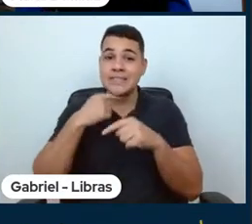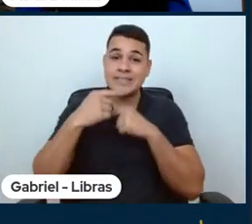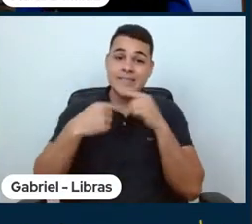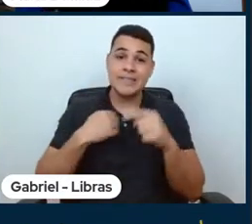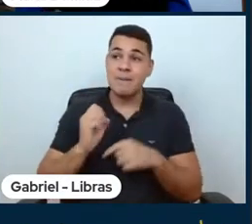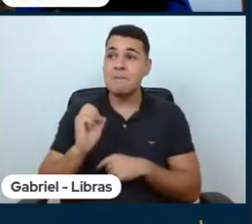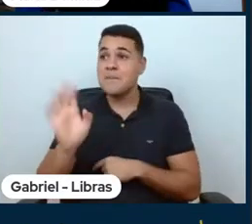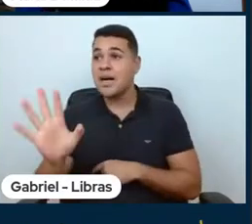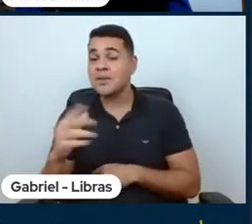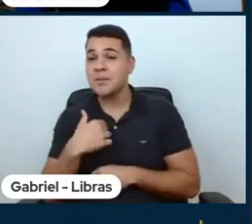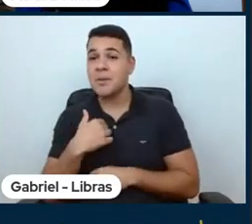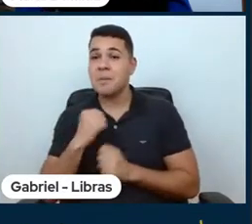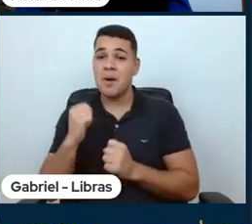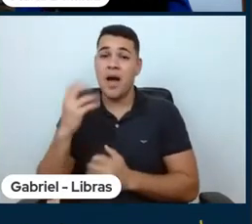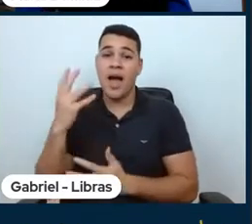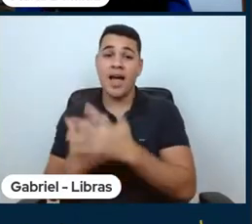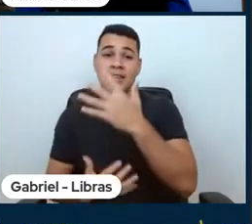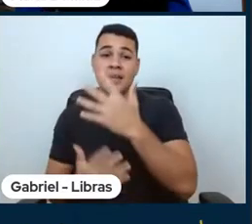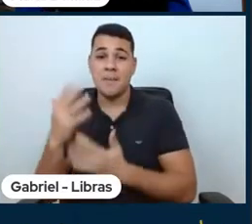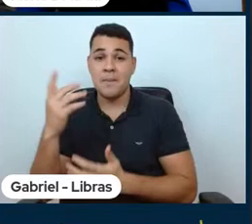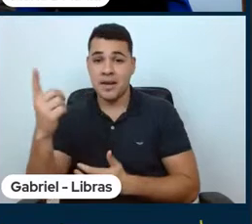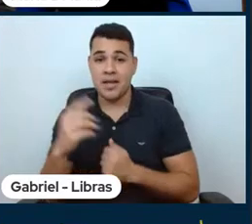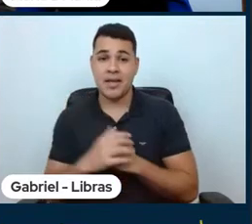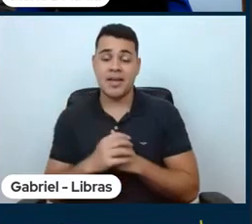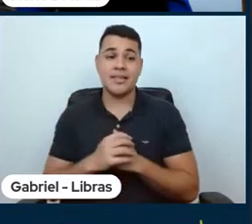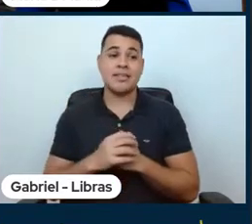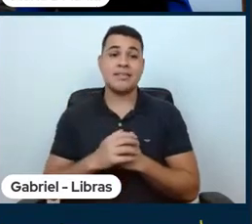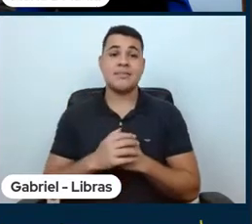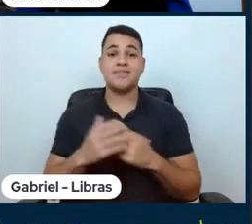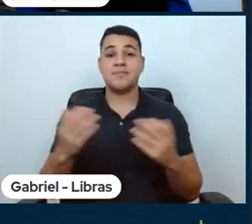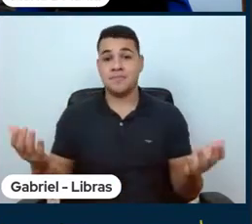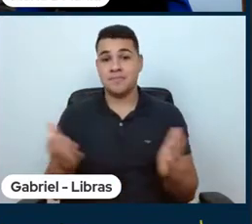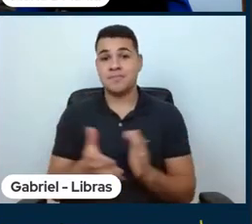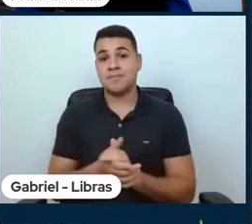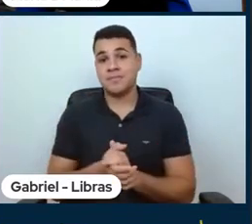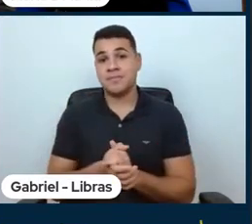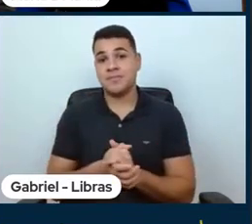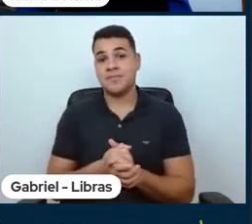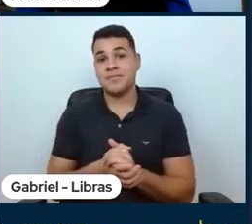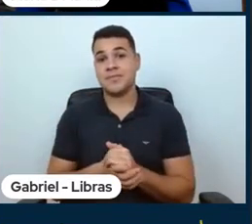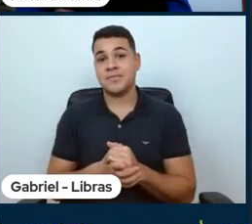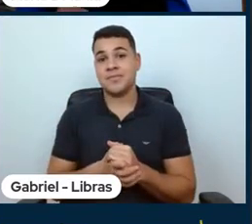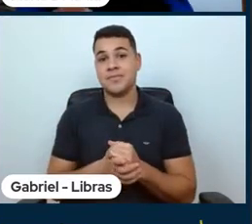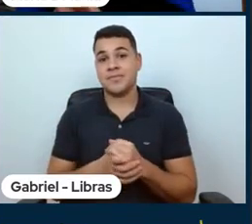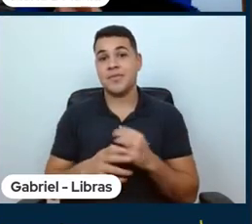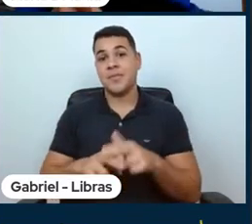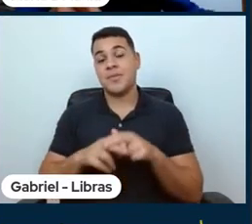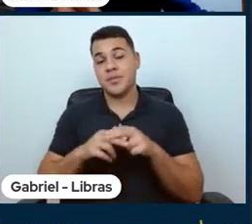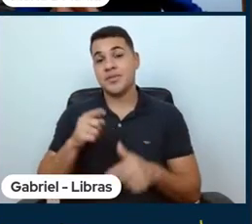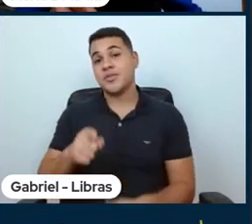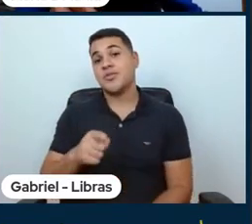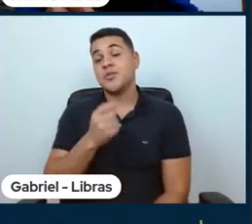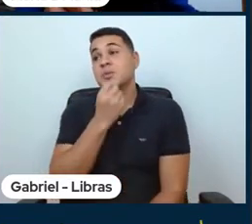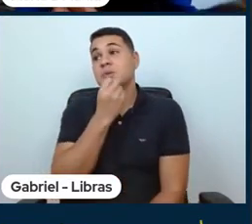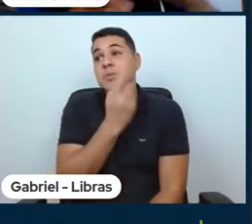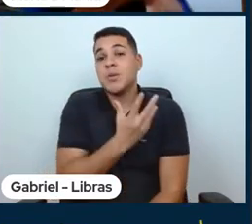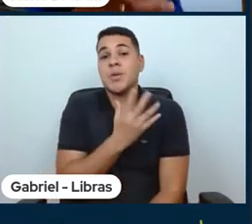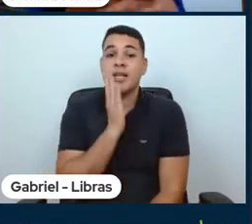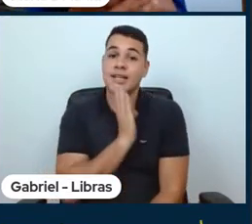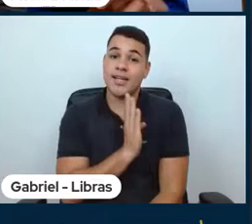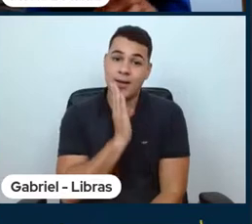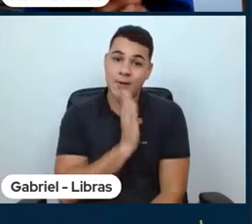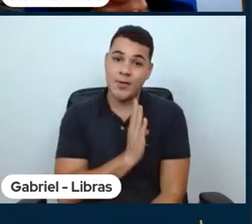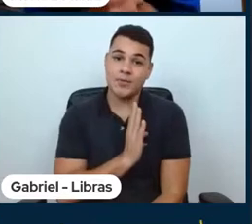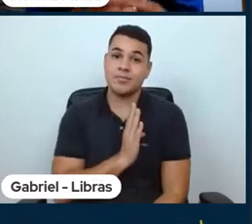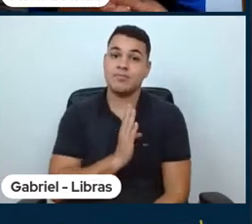tô atrapalhando? Será que, enfim. Então eu acho que isso foi muito, muito legal